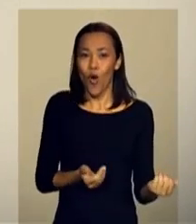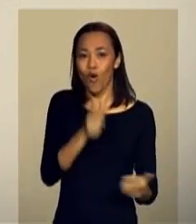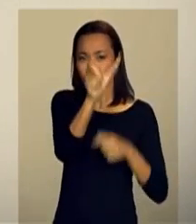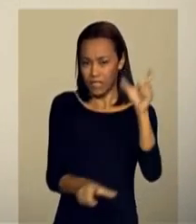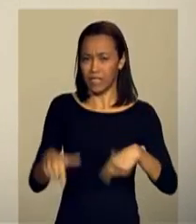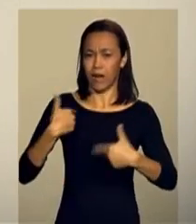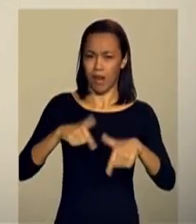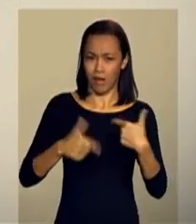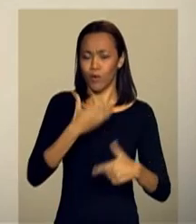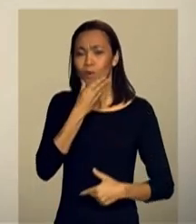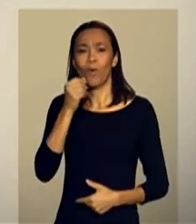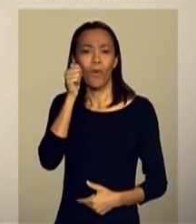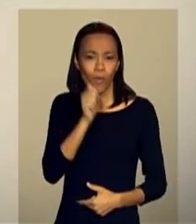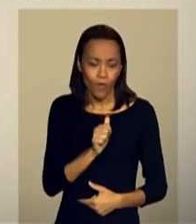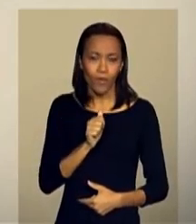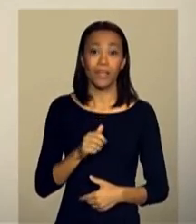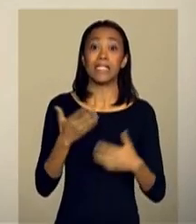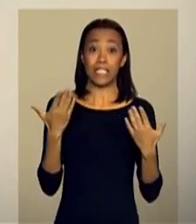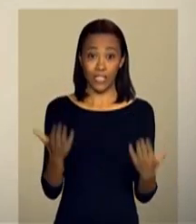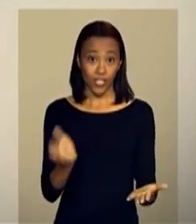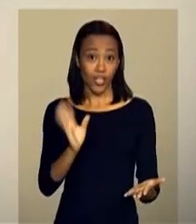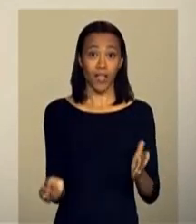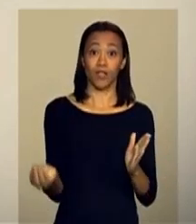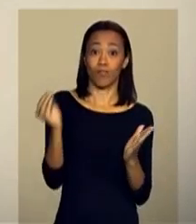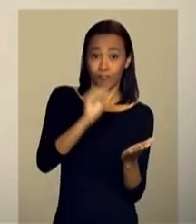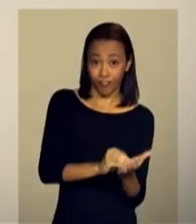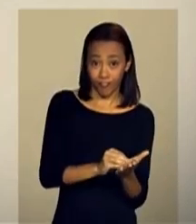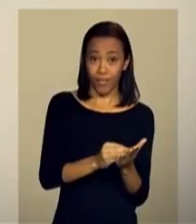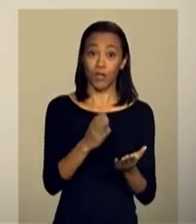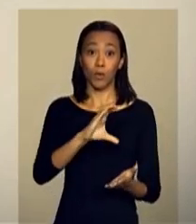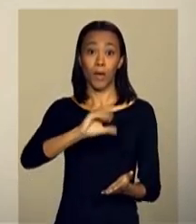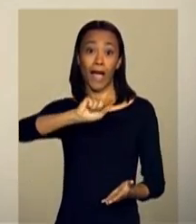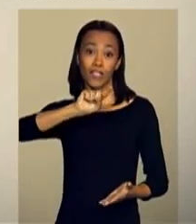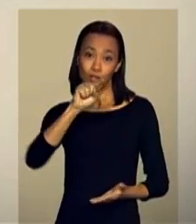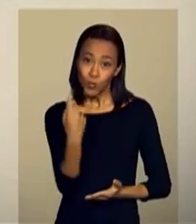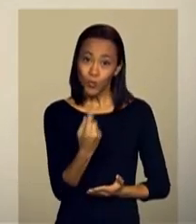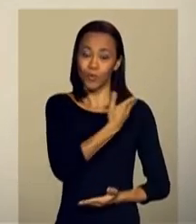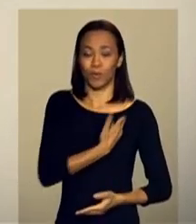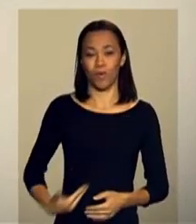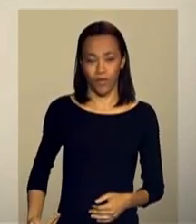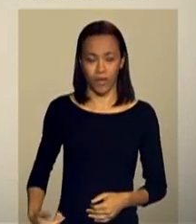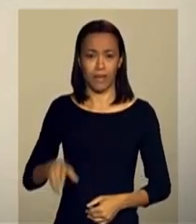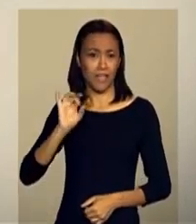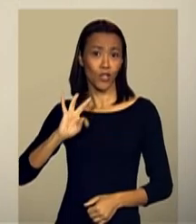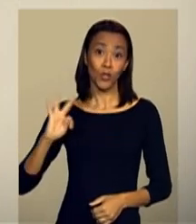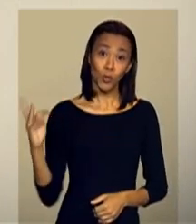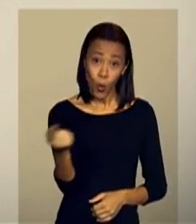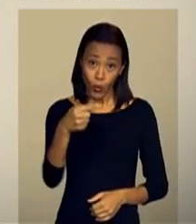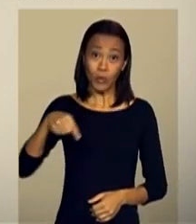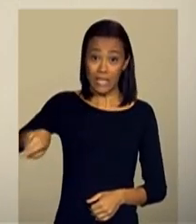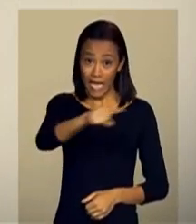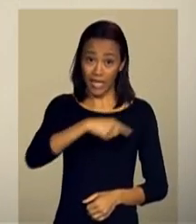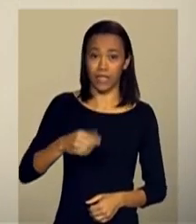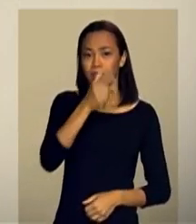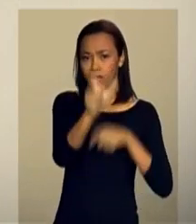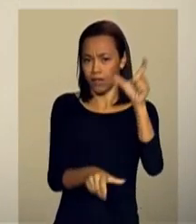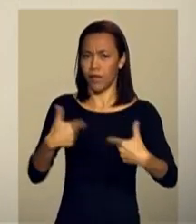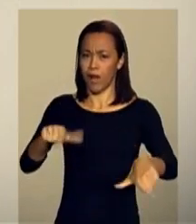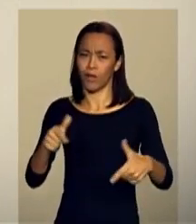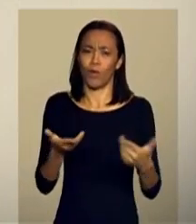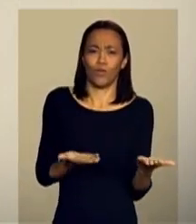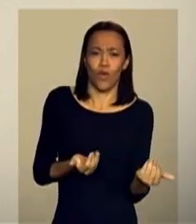trabalhadores e trabalhadoras que estão inscritos no Cadastro Único do Governo. Todos esses trabalhadores,